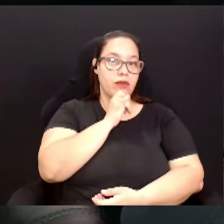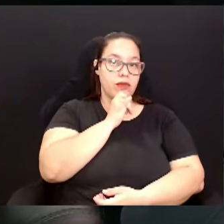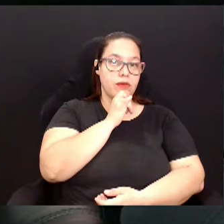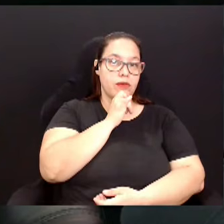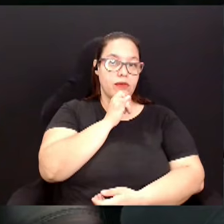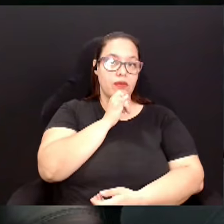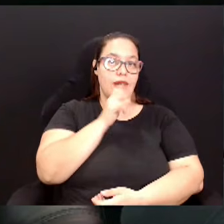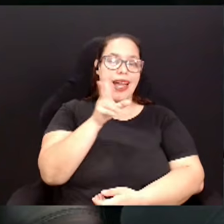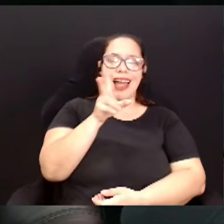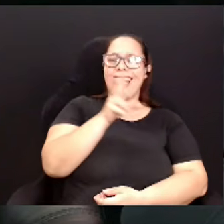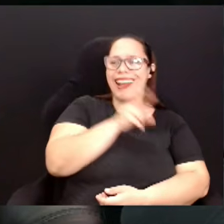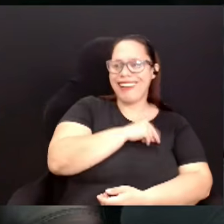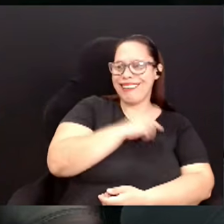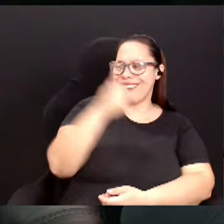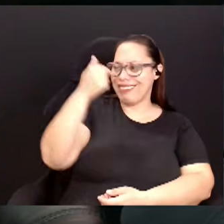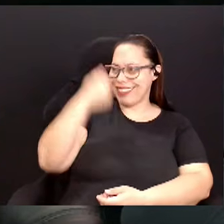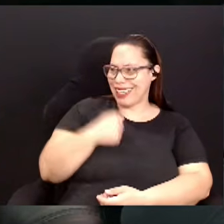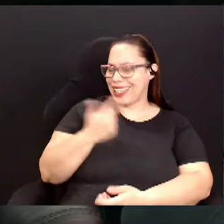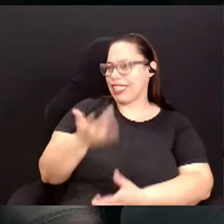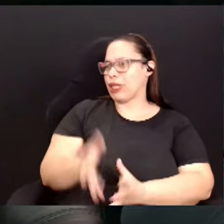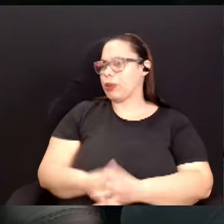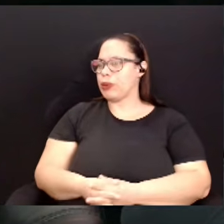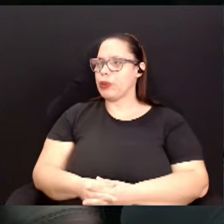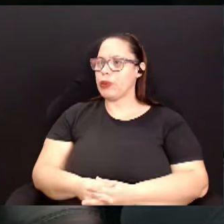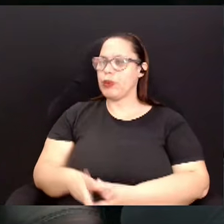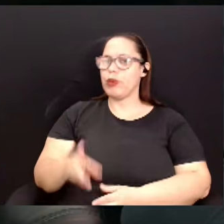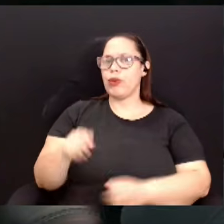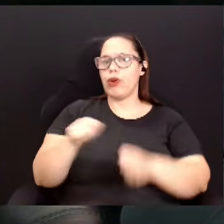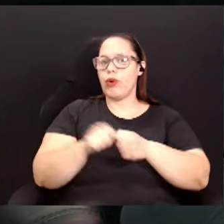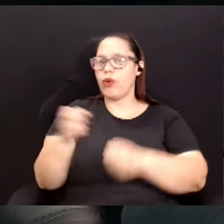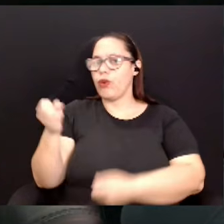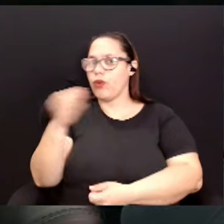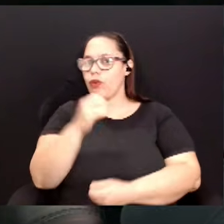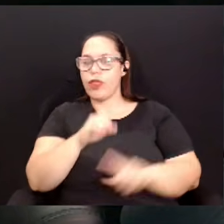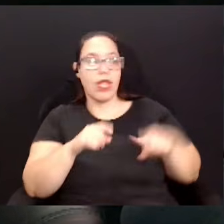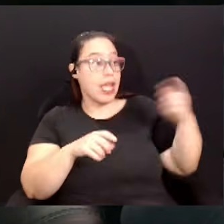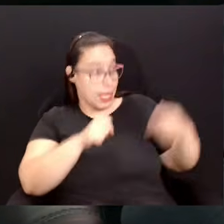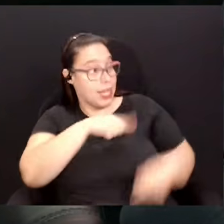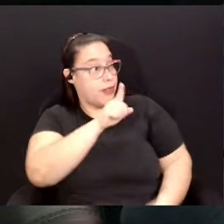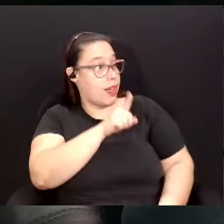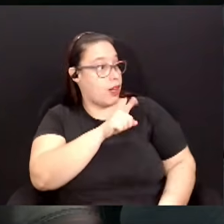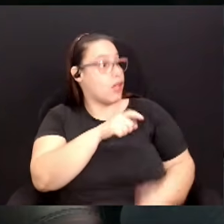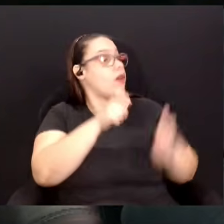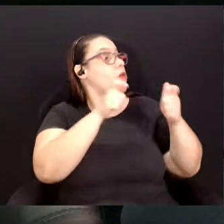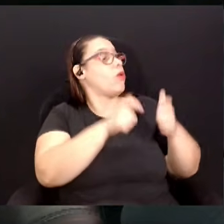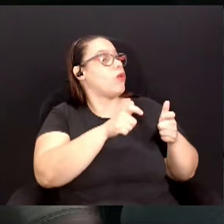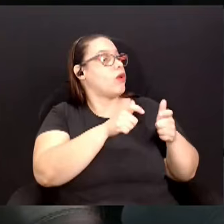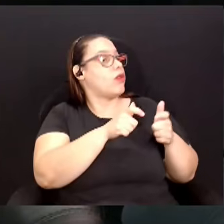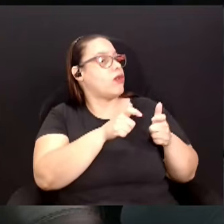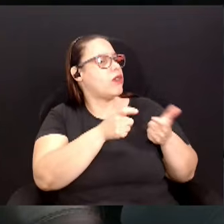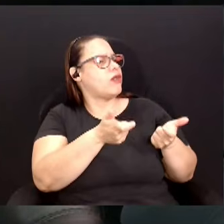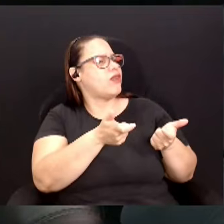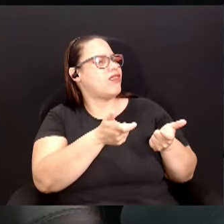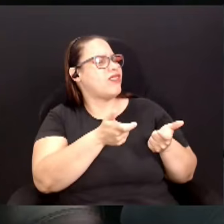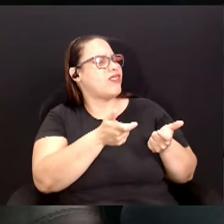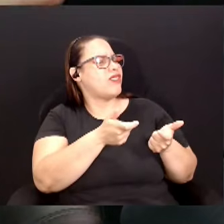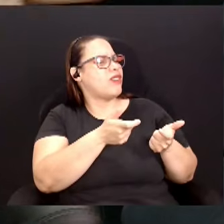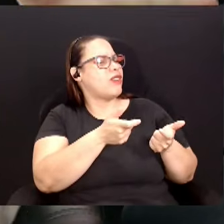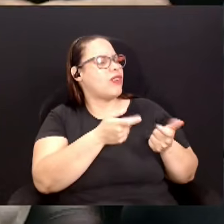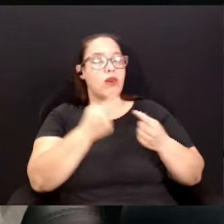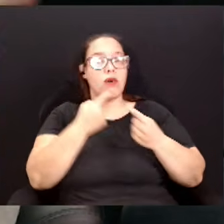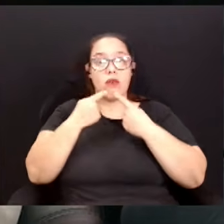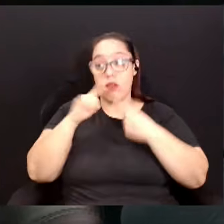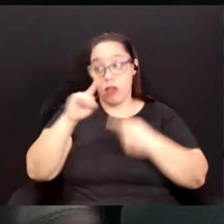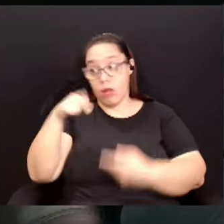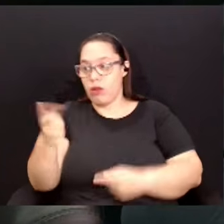eu vou fazer uma viagem. Você vai para onde? Porque o diálogo depende do outro, né, ele socorre